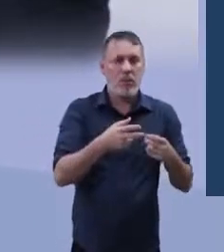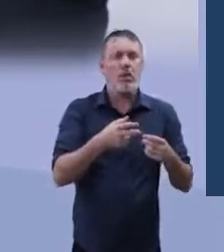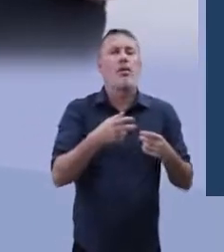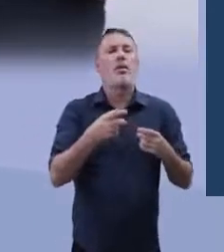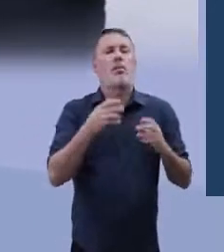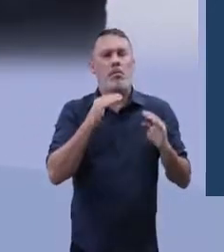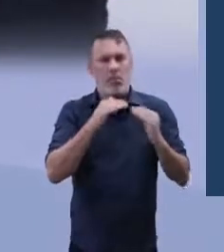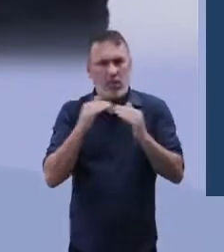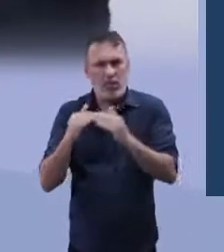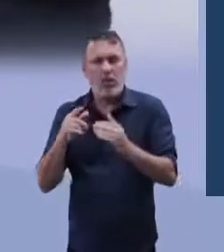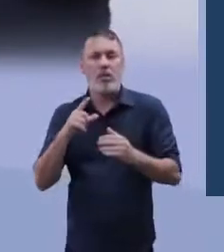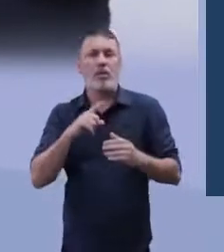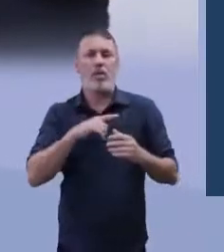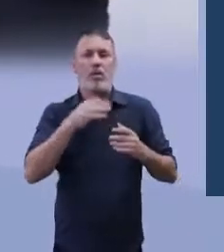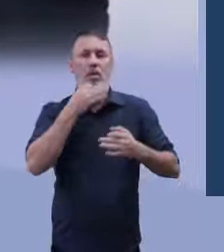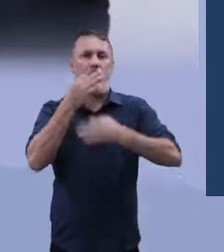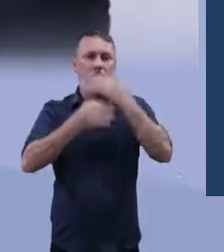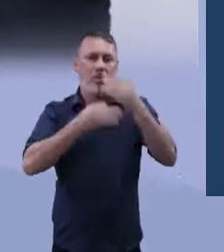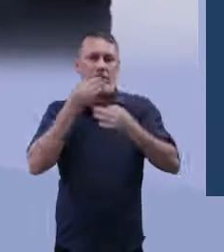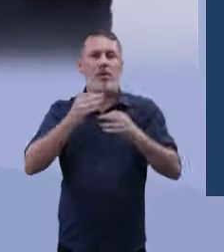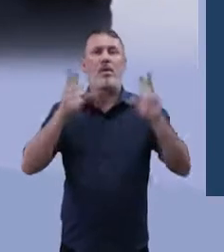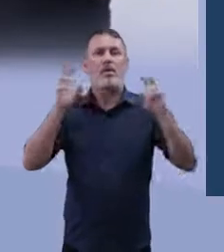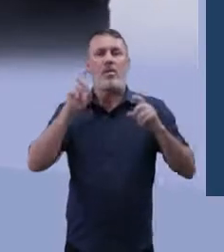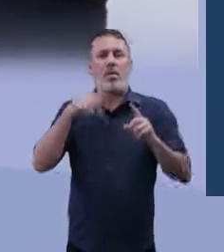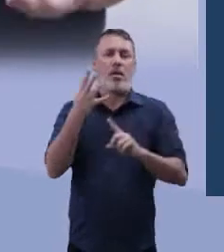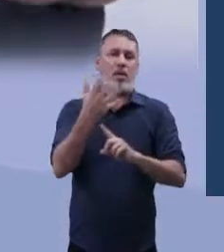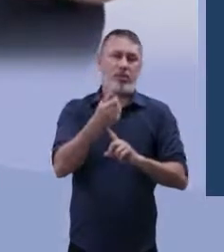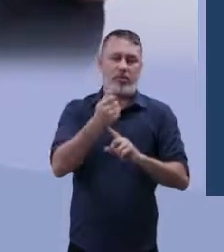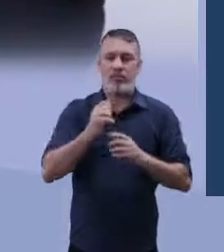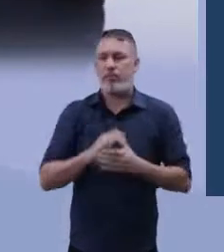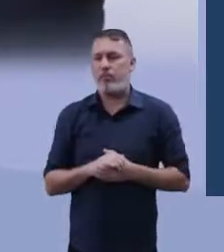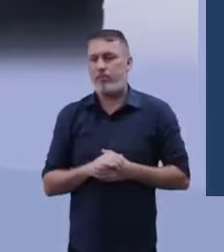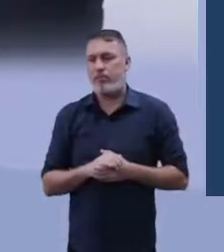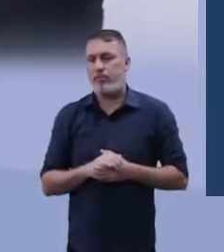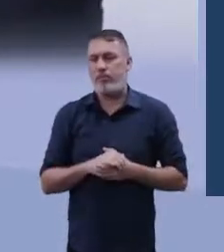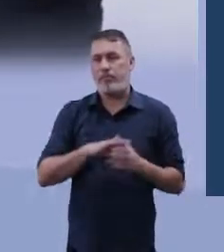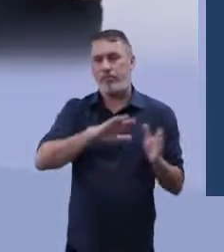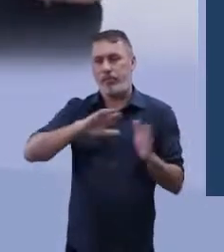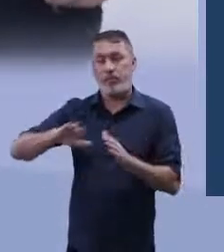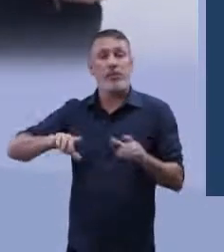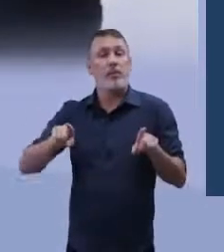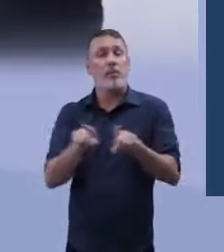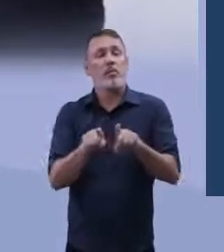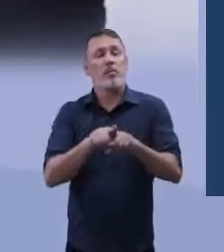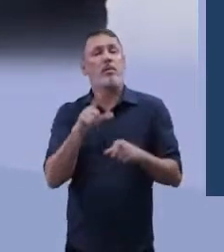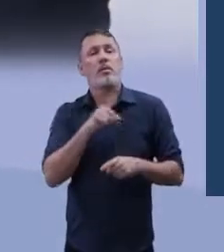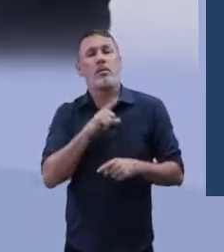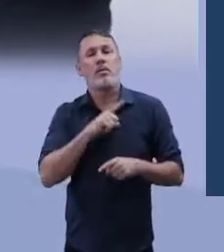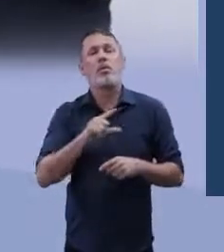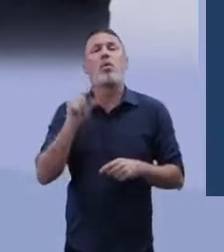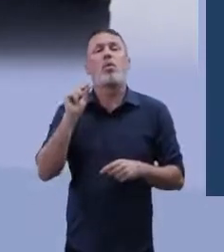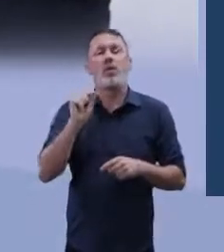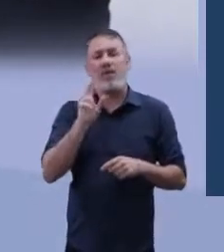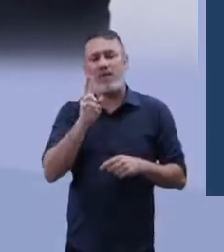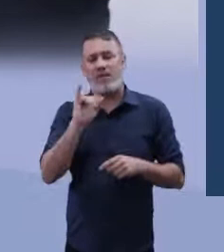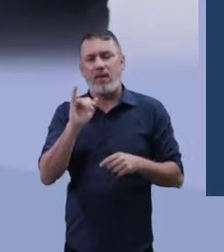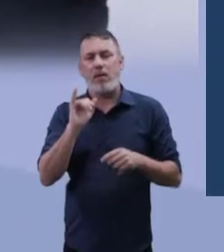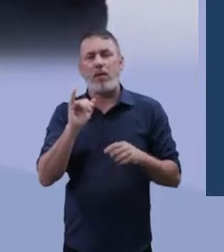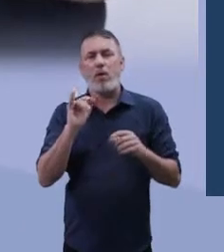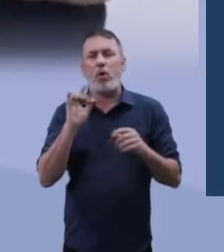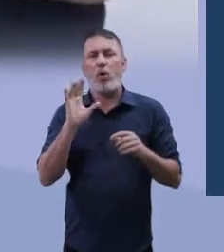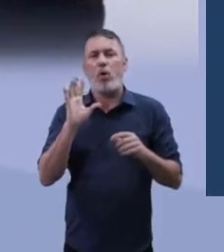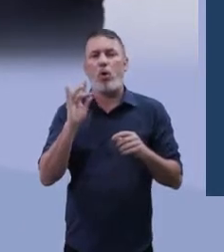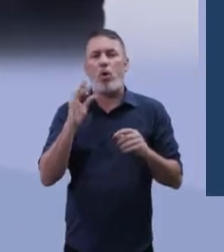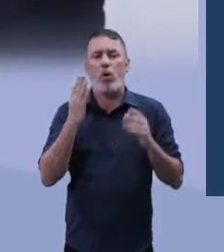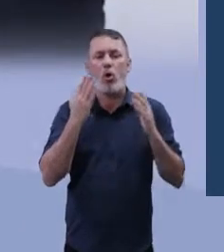captar e validar pontos de vista a respeito da arte. Haverá o uso de técnica